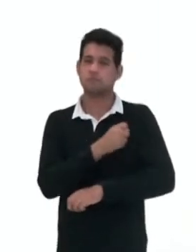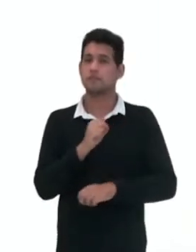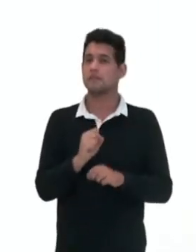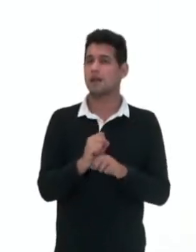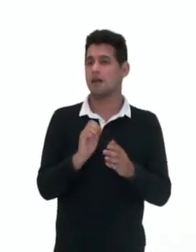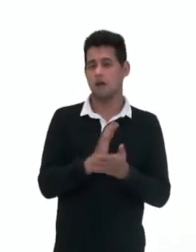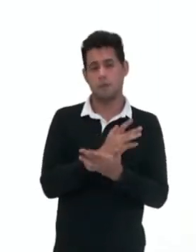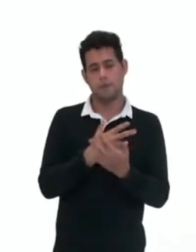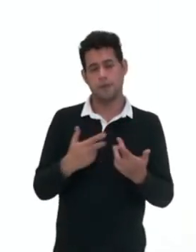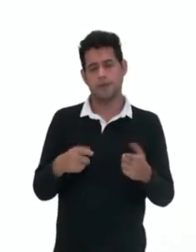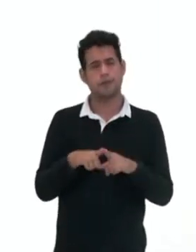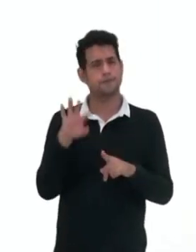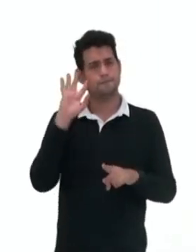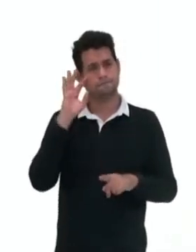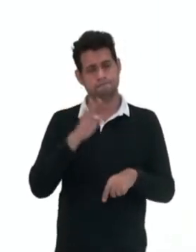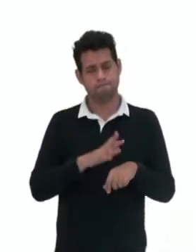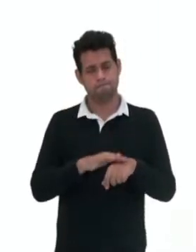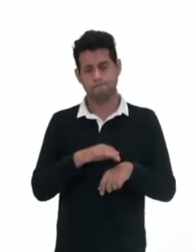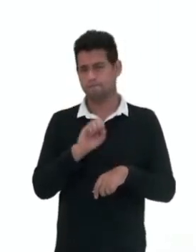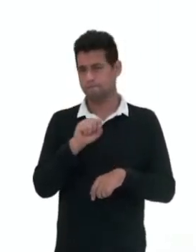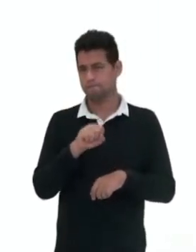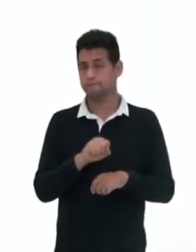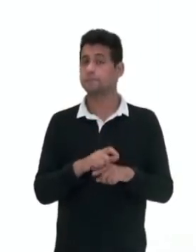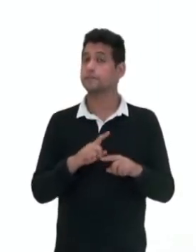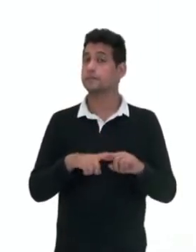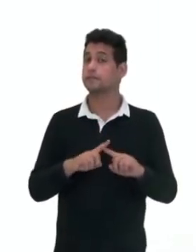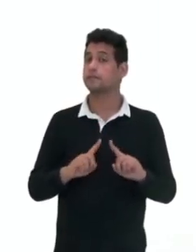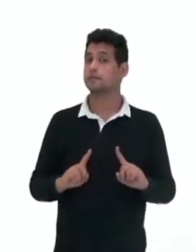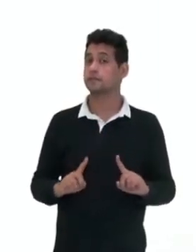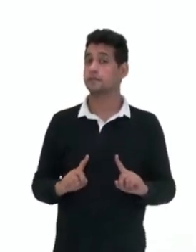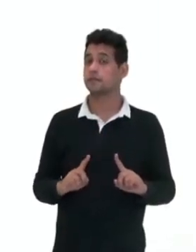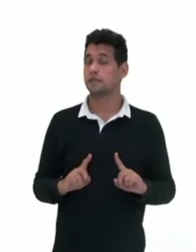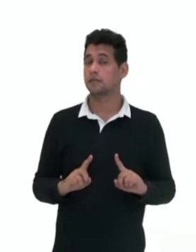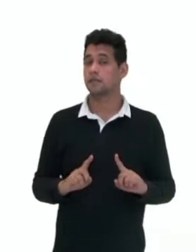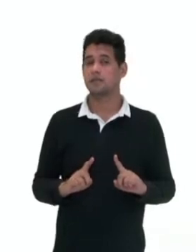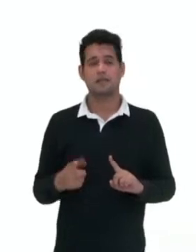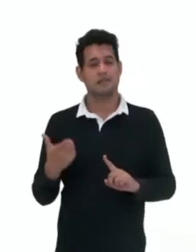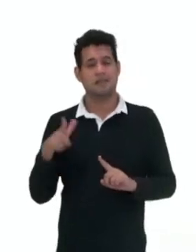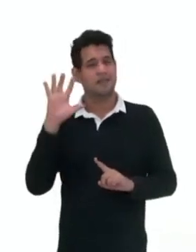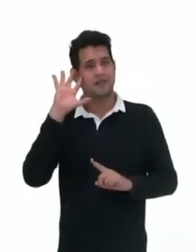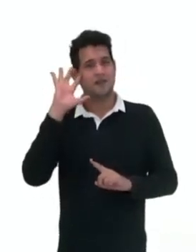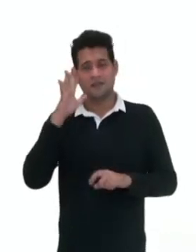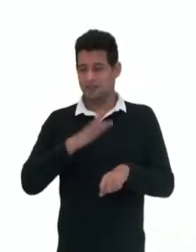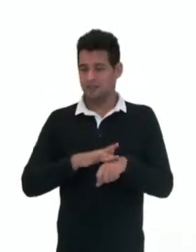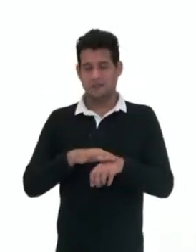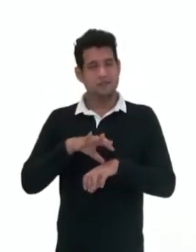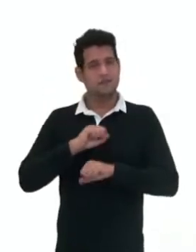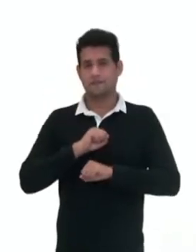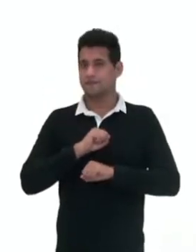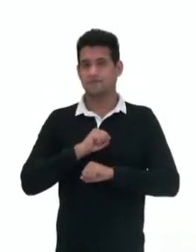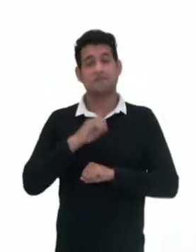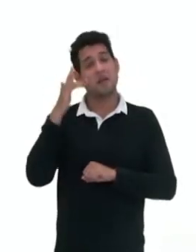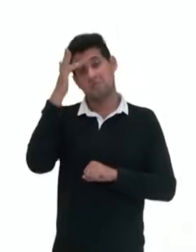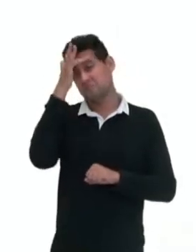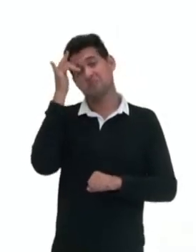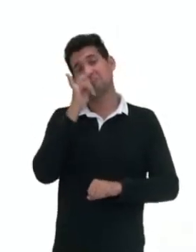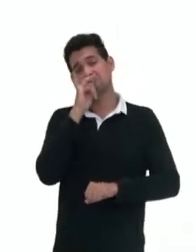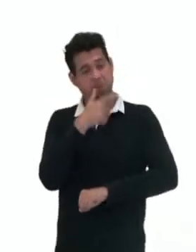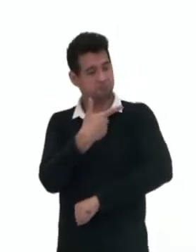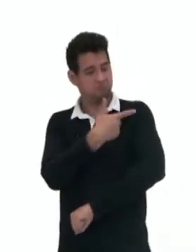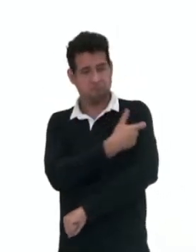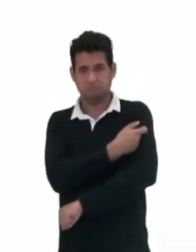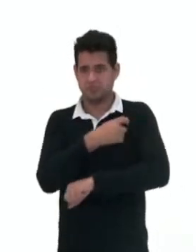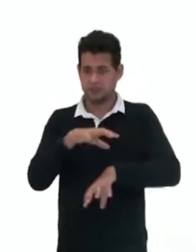esses agentes que causam uma doença. E aí, só que não causa a doença. A pessoa tomou a